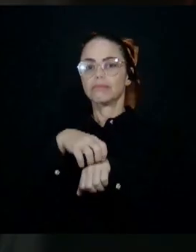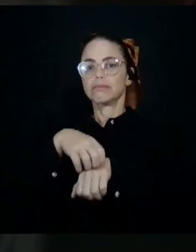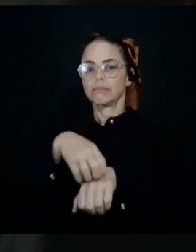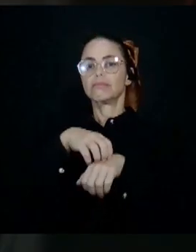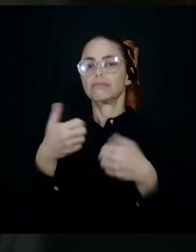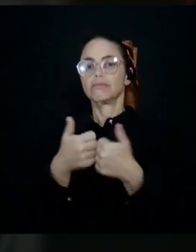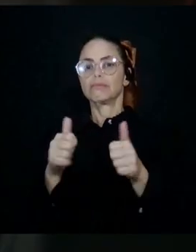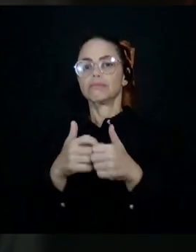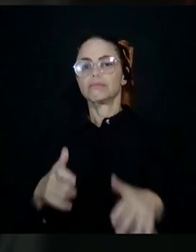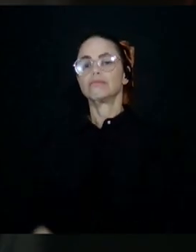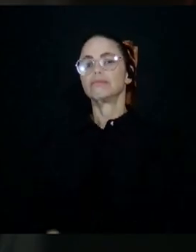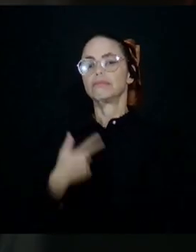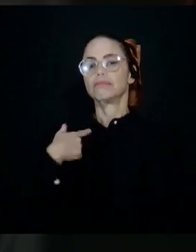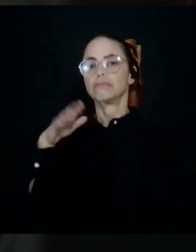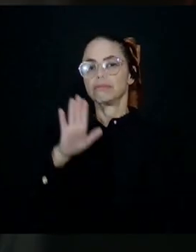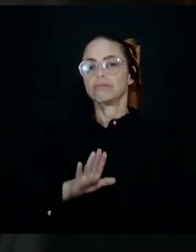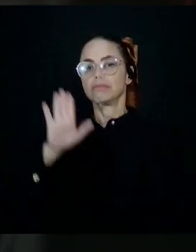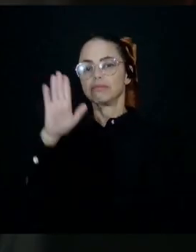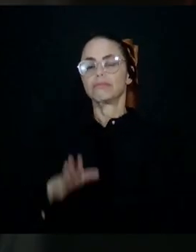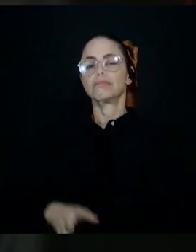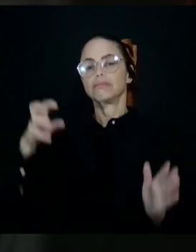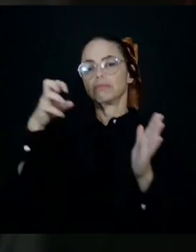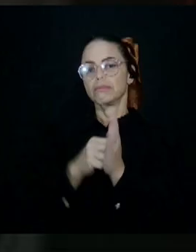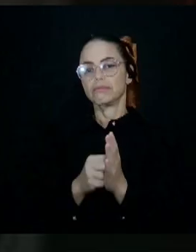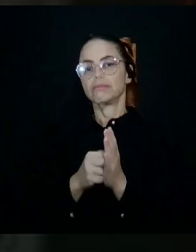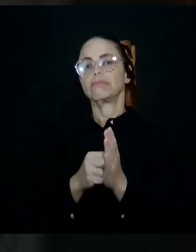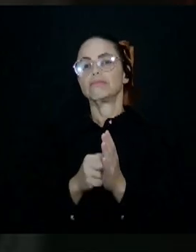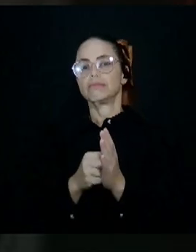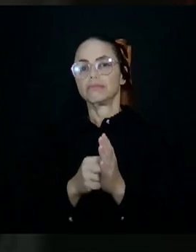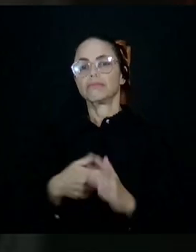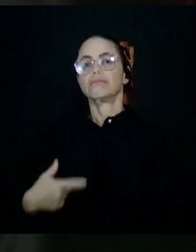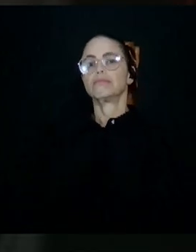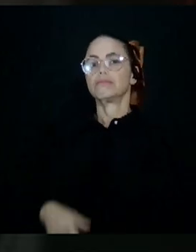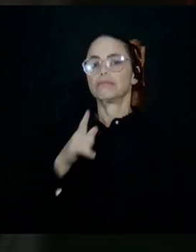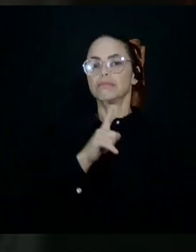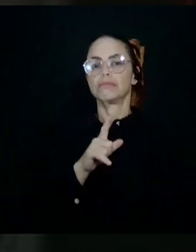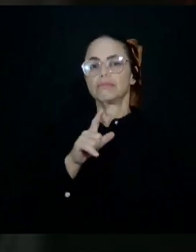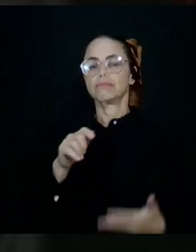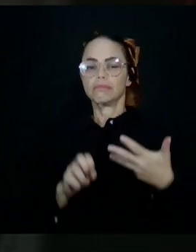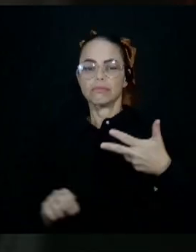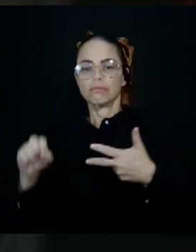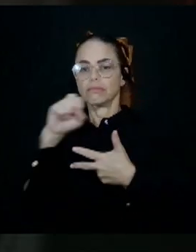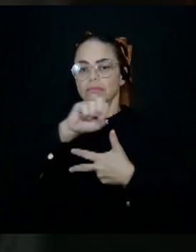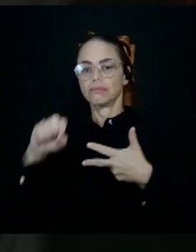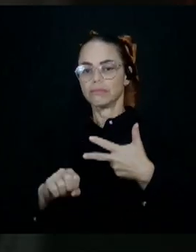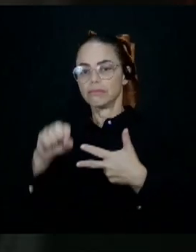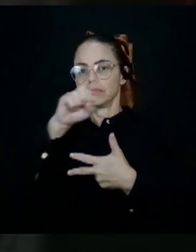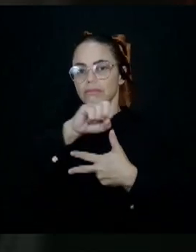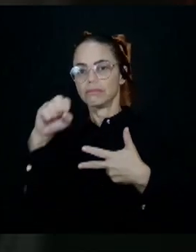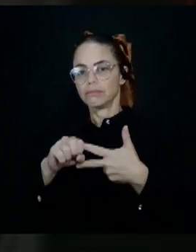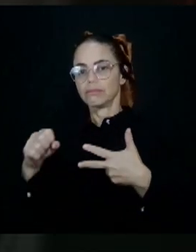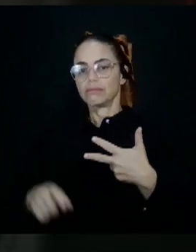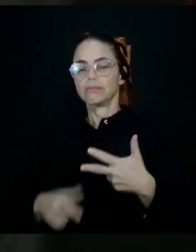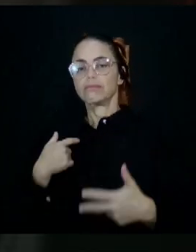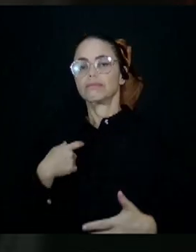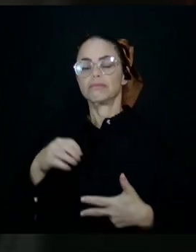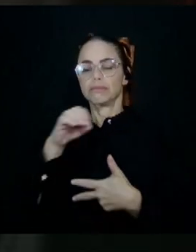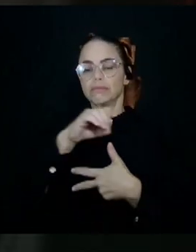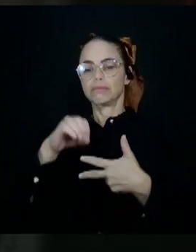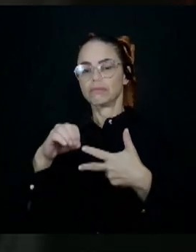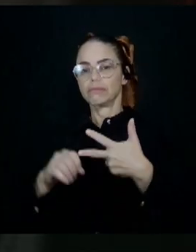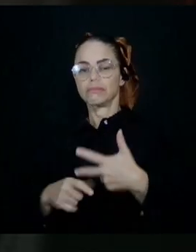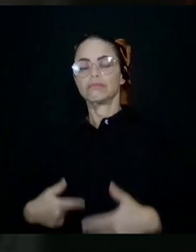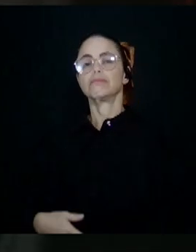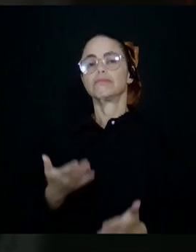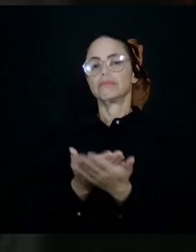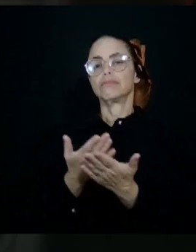candidatos inscritos no Exame Nacional do Ensino Médio, ou seja, o Enem, nos dias de prova. Para ter direito ao benefício, o estudante deverá apresentar ao